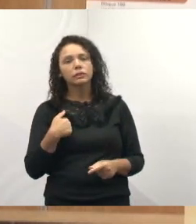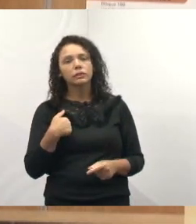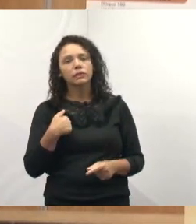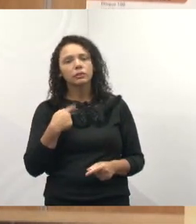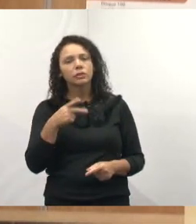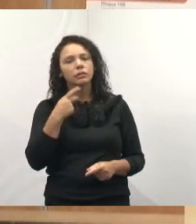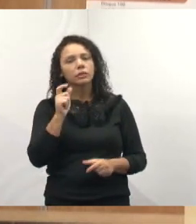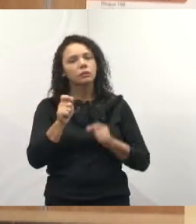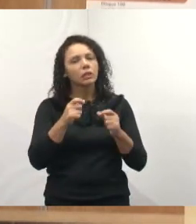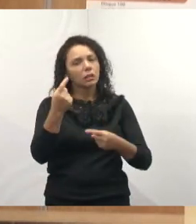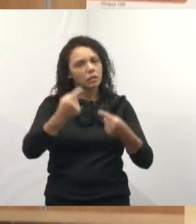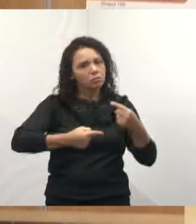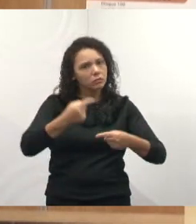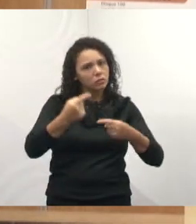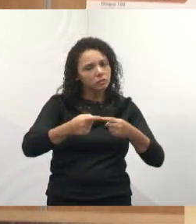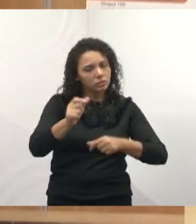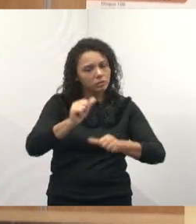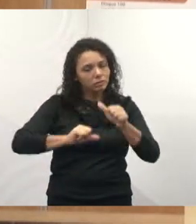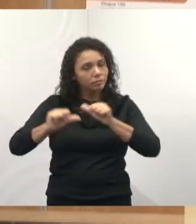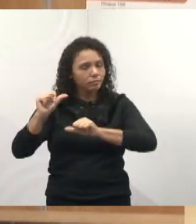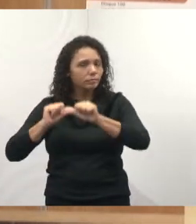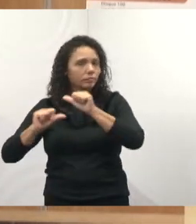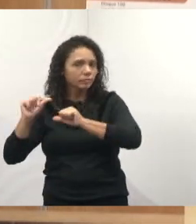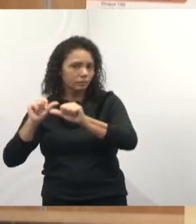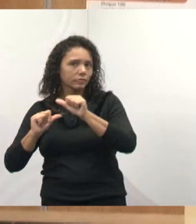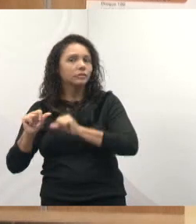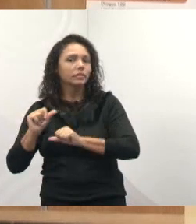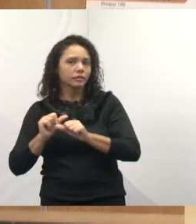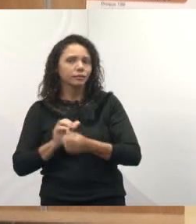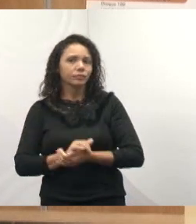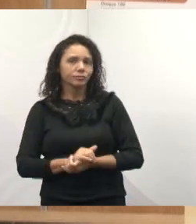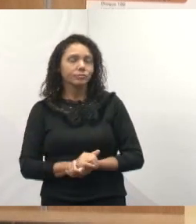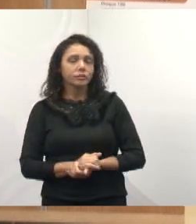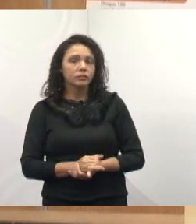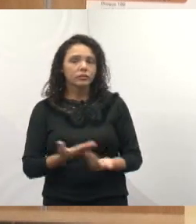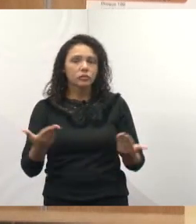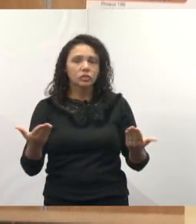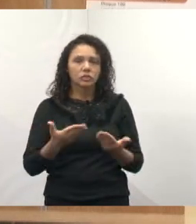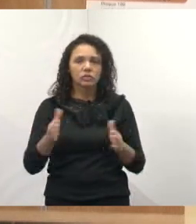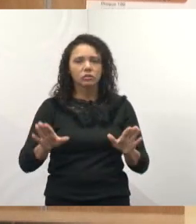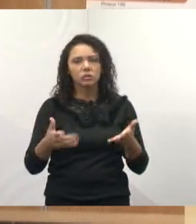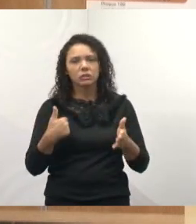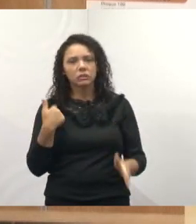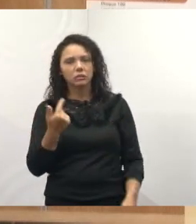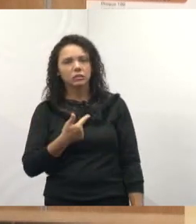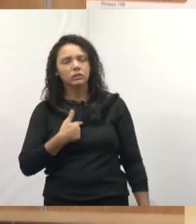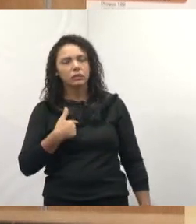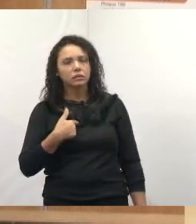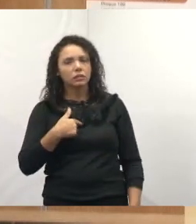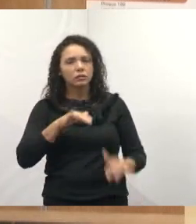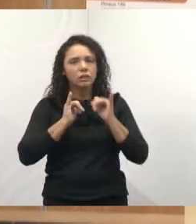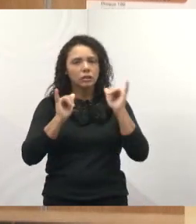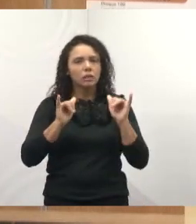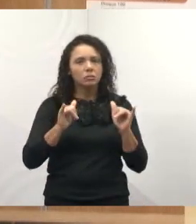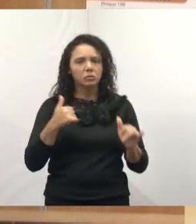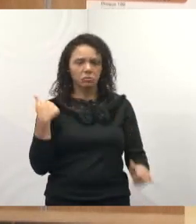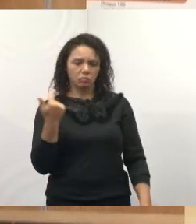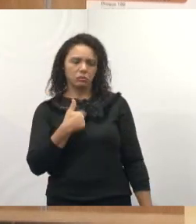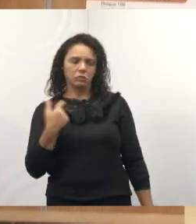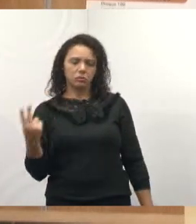muda muito, né? A gente vê hoje, quando a gente fala que os nossos valores são negociáveis, a gente